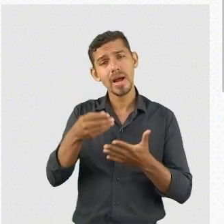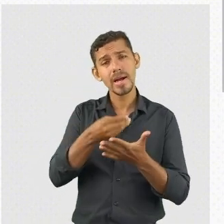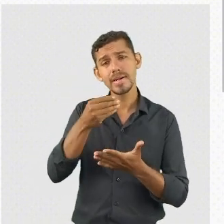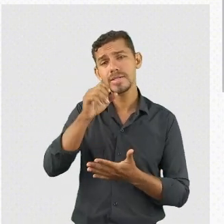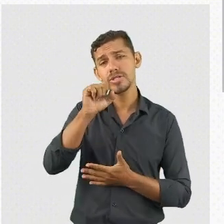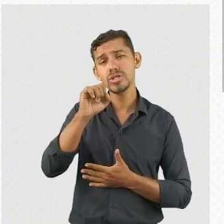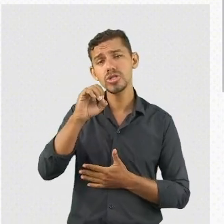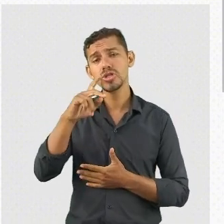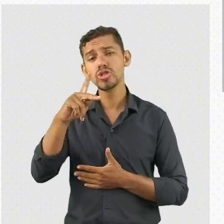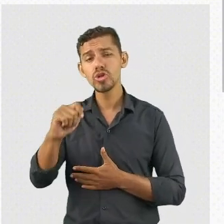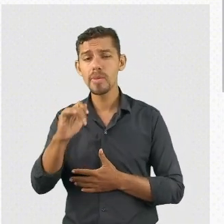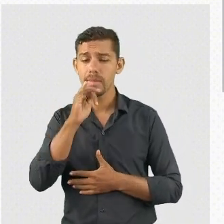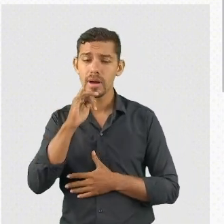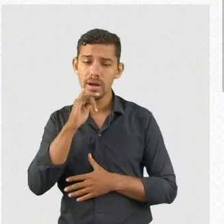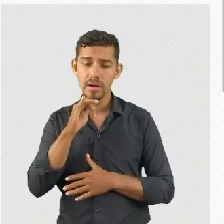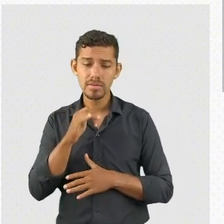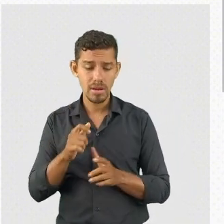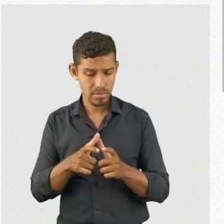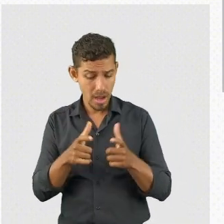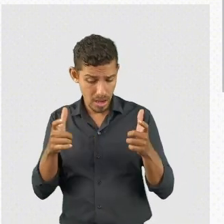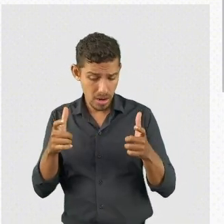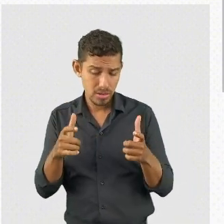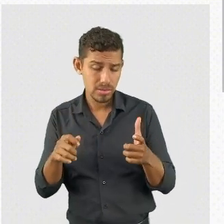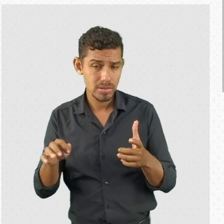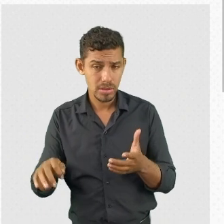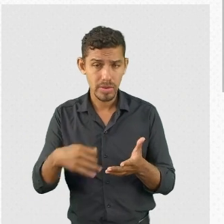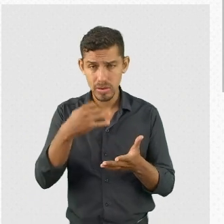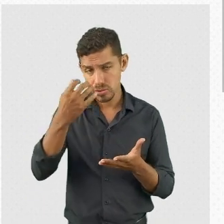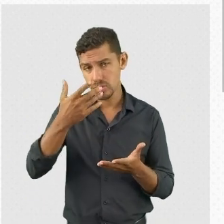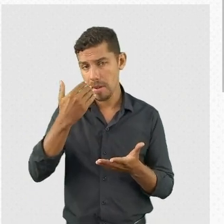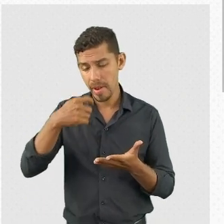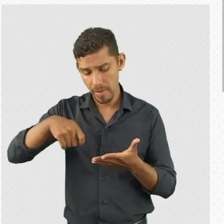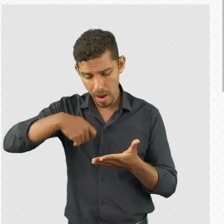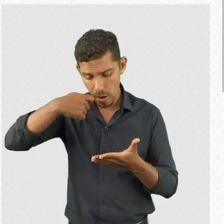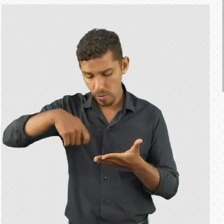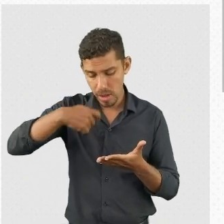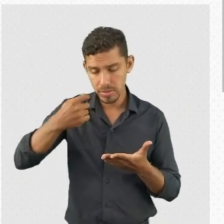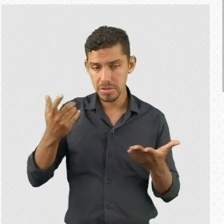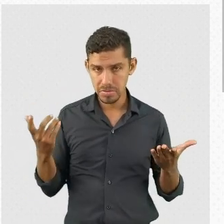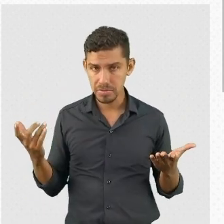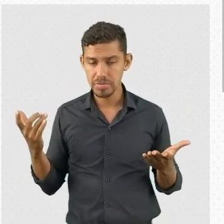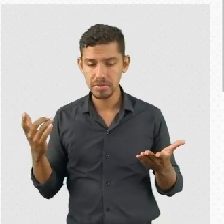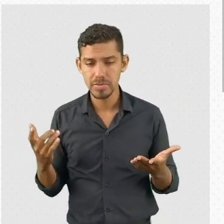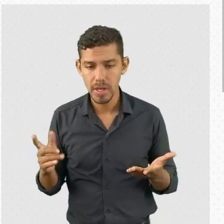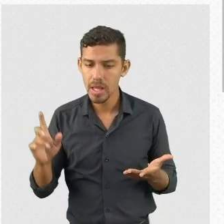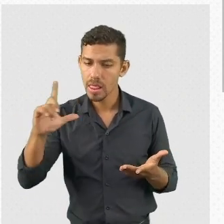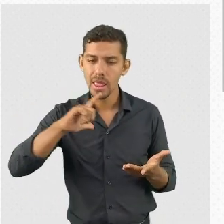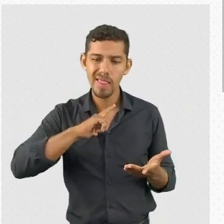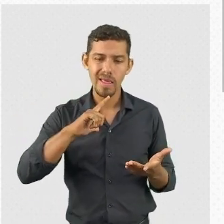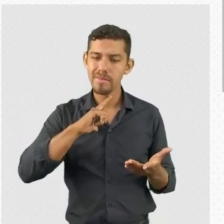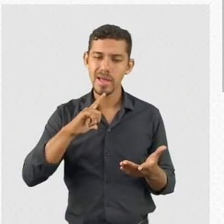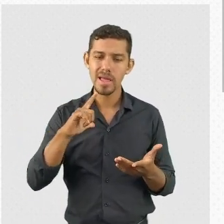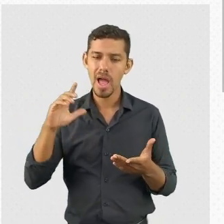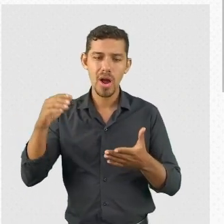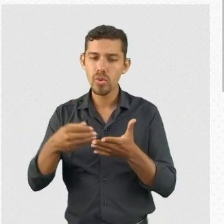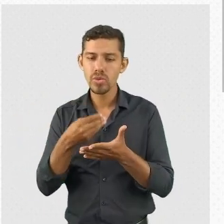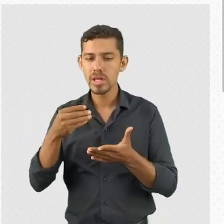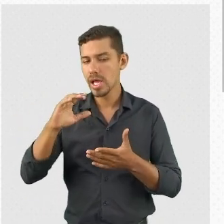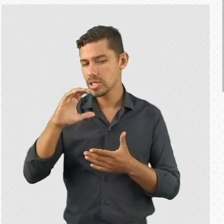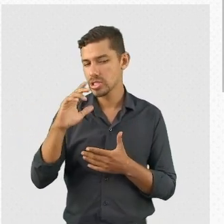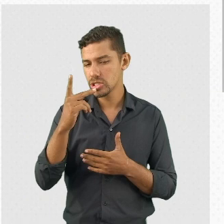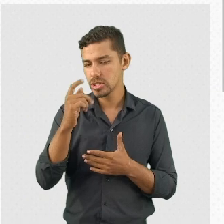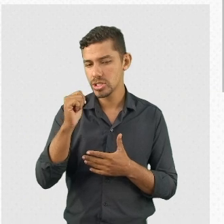sopa, que é aquela colher um pouco maior, mas que a gente usa para se alimentar. Aí você tem também a colher de chá, que é